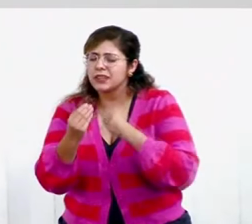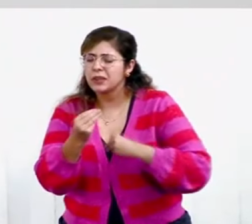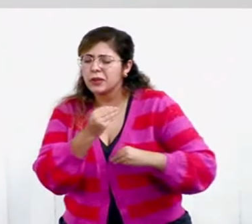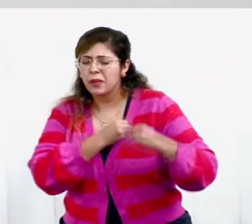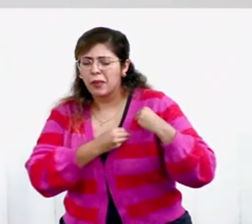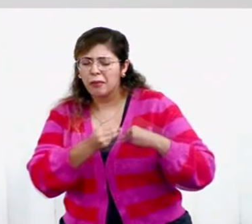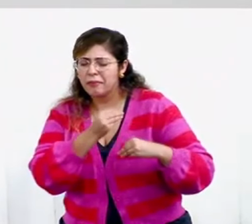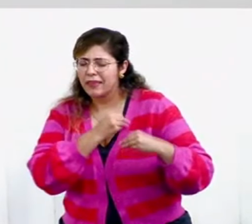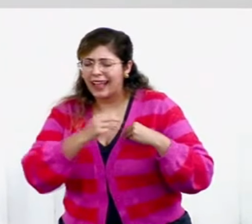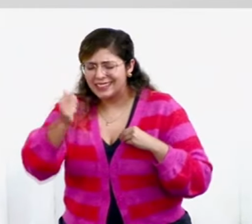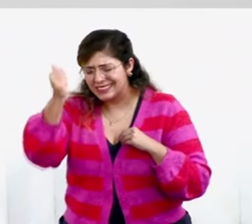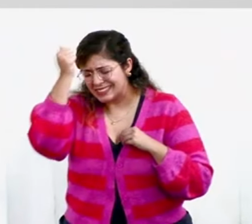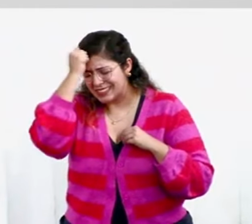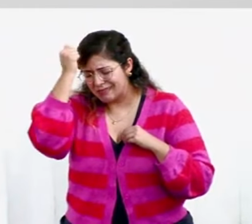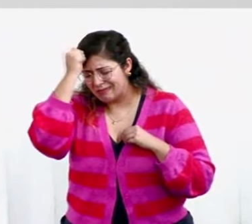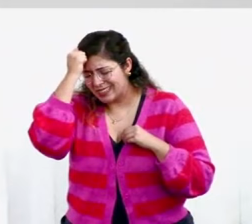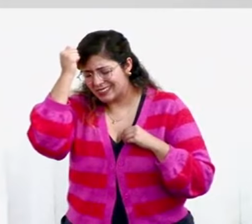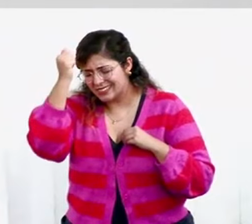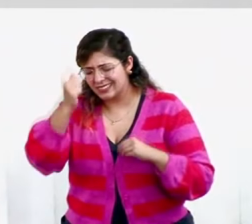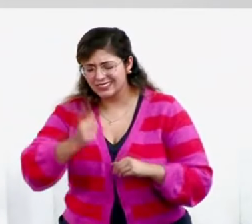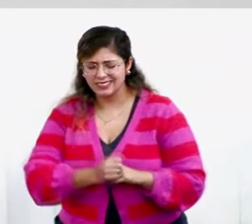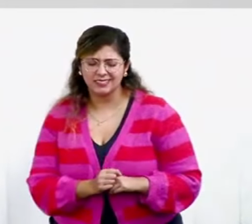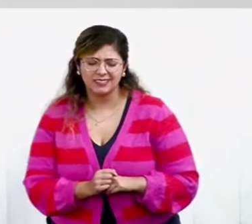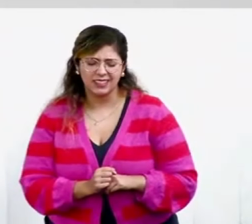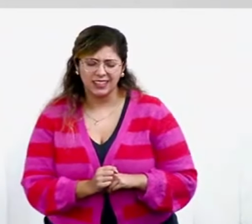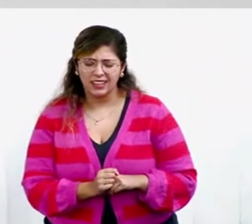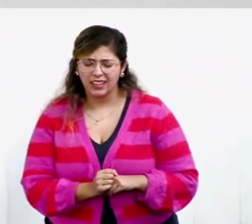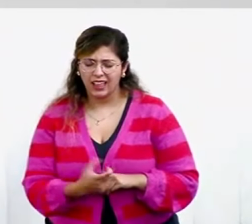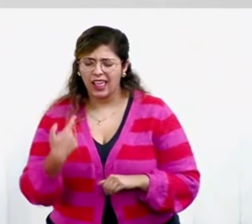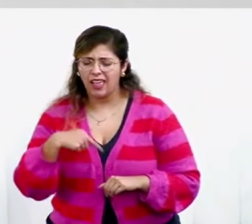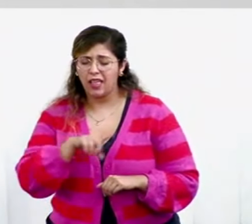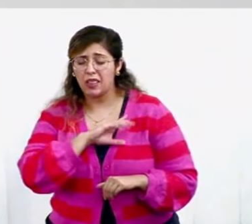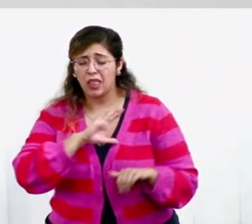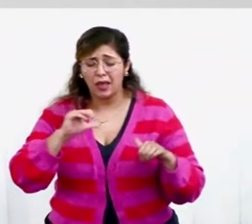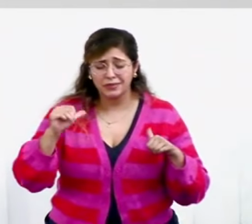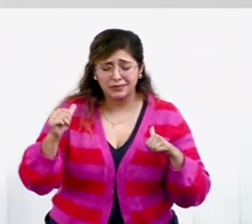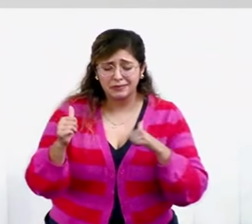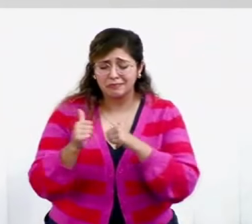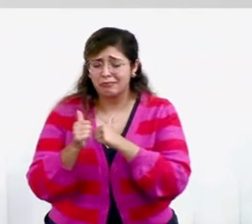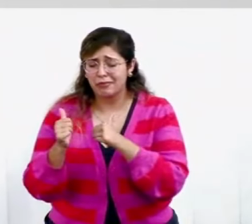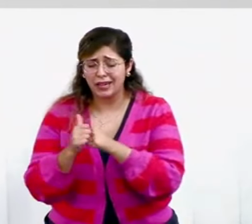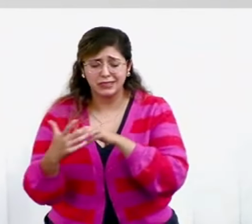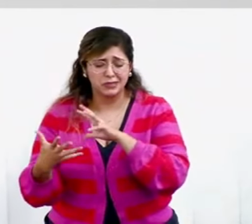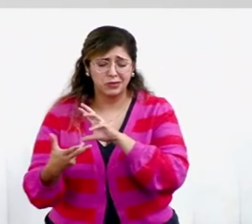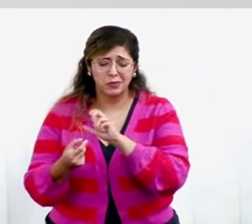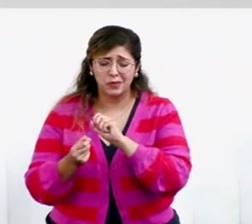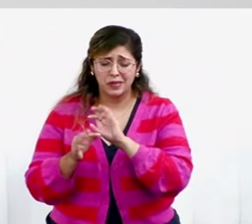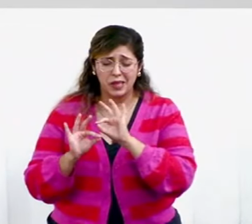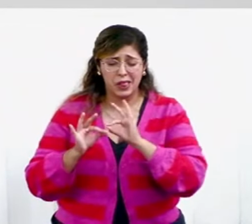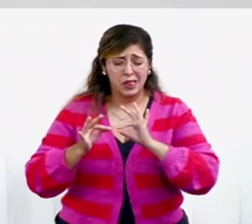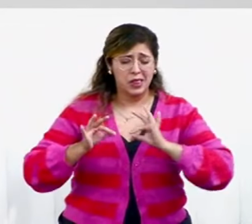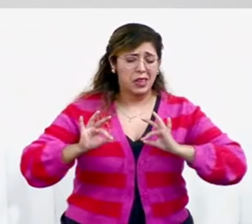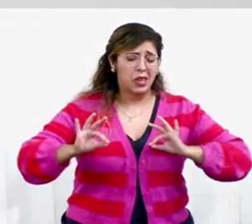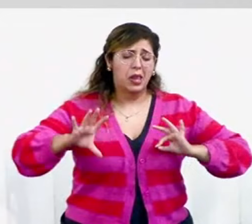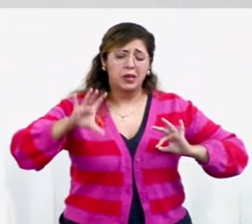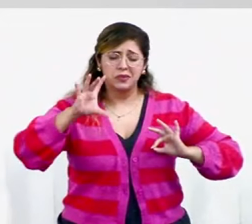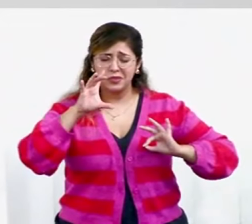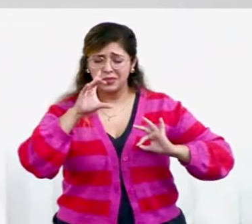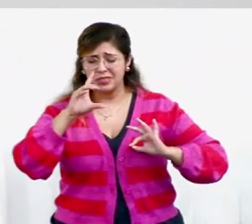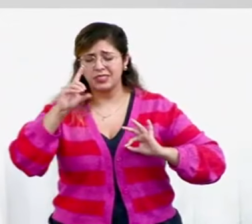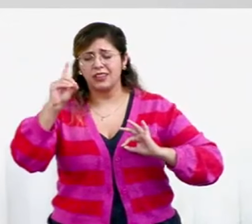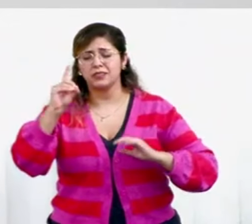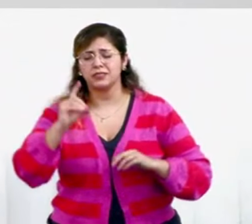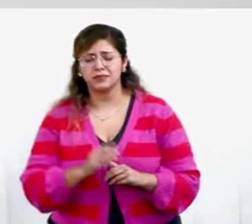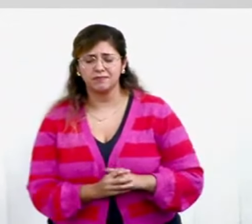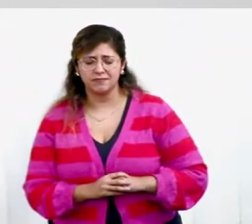práticas pecaminosas que nos leva a se aproximar do mundo e distanciar de Deus. Nós não fomos